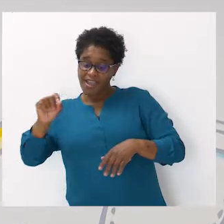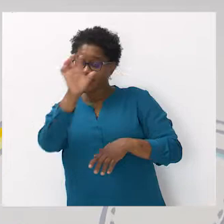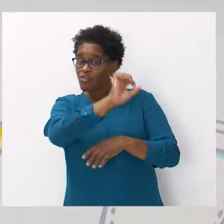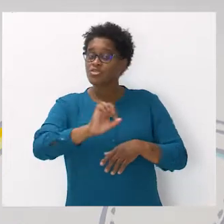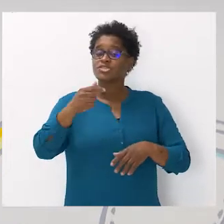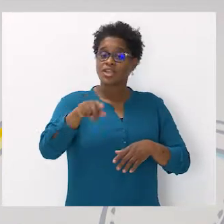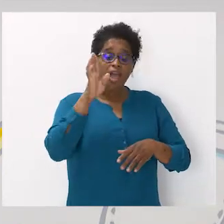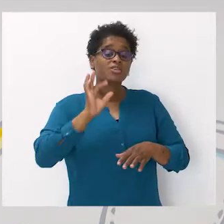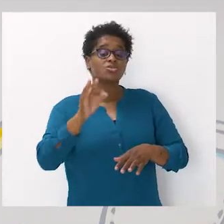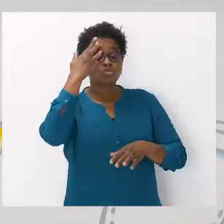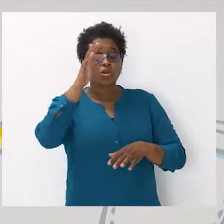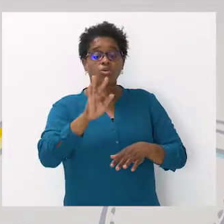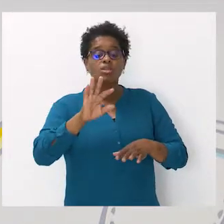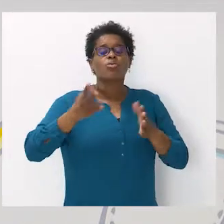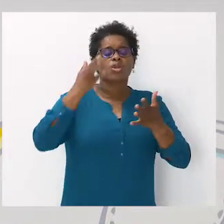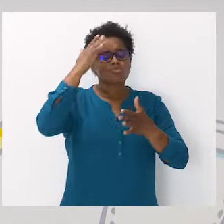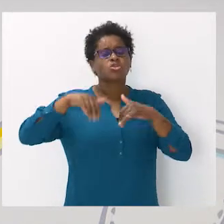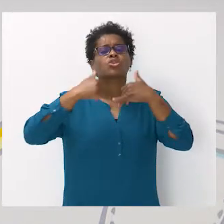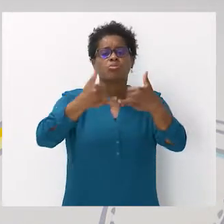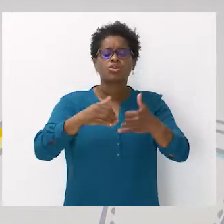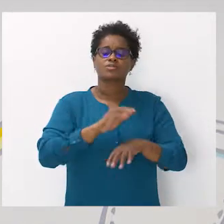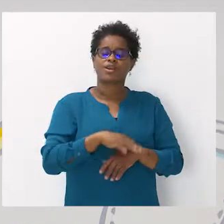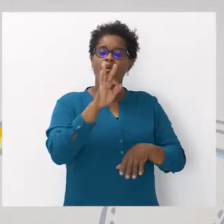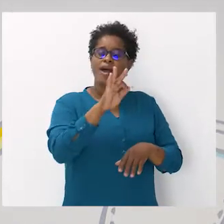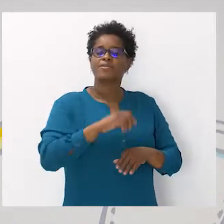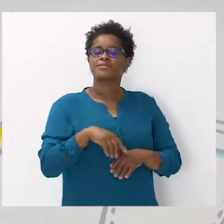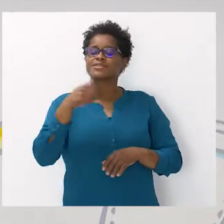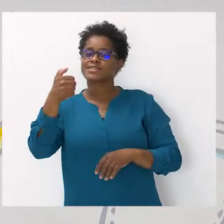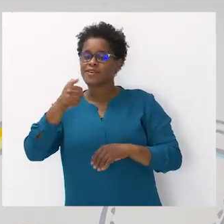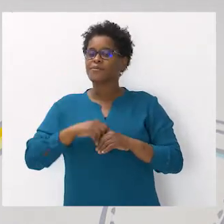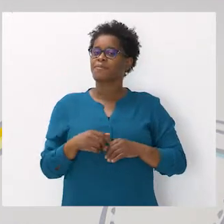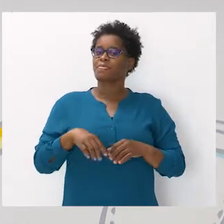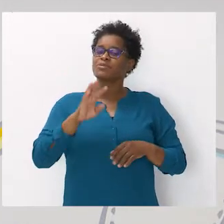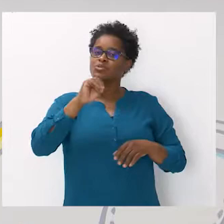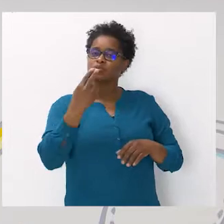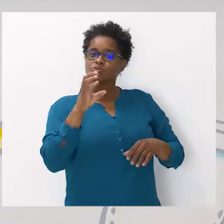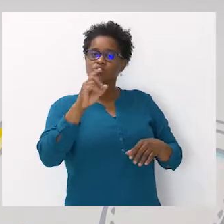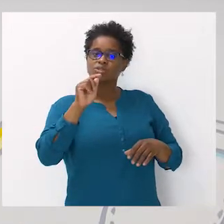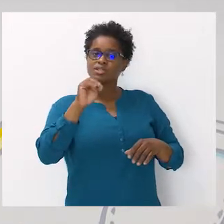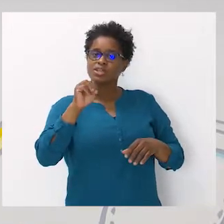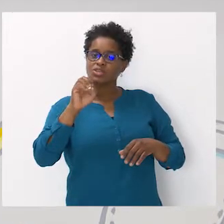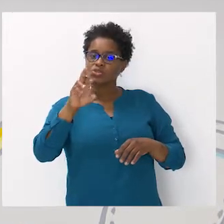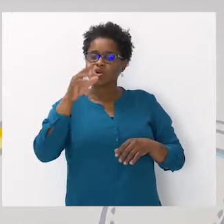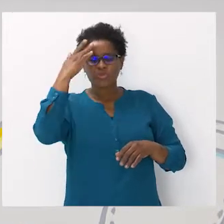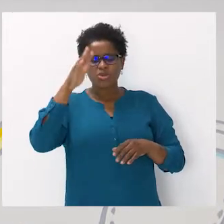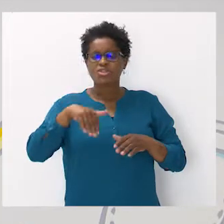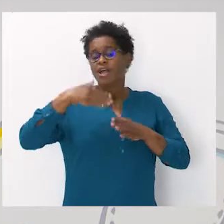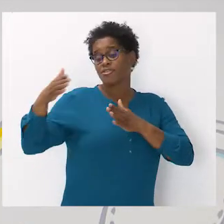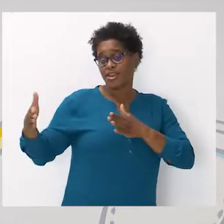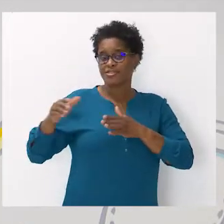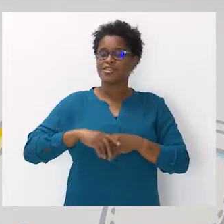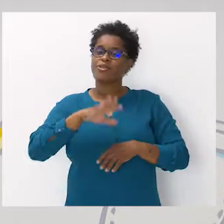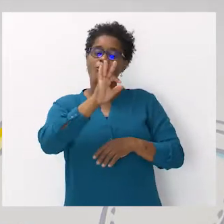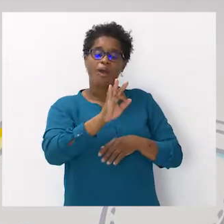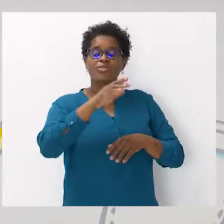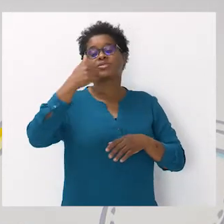têm assim, o número 4, qual é o número que vem depois? 4, 5, ou seja, o sucessor é o número que está à direita. Então,